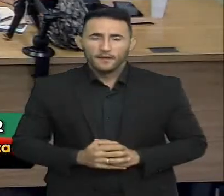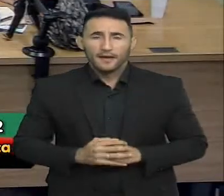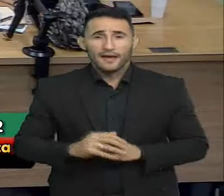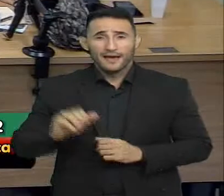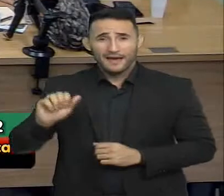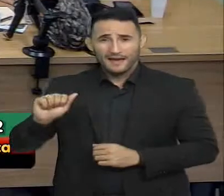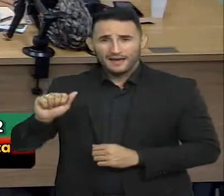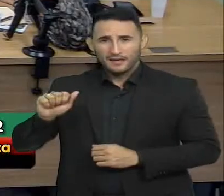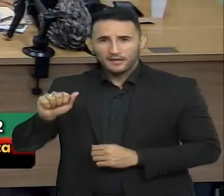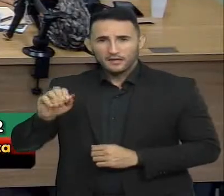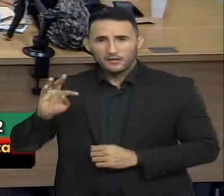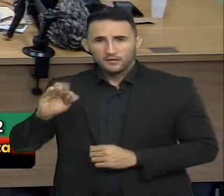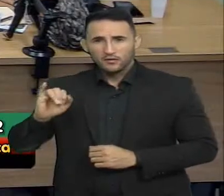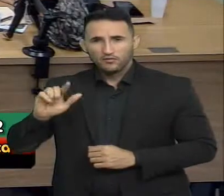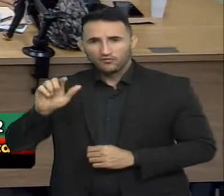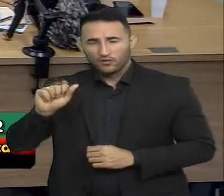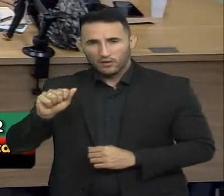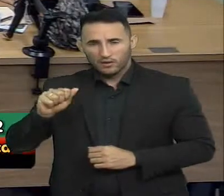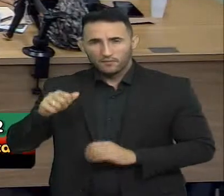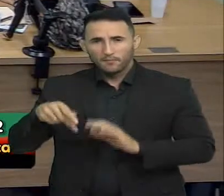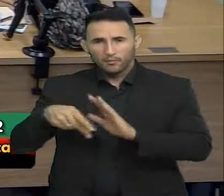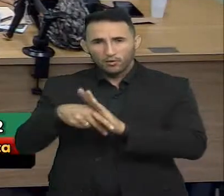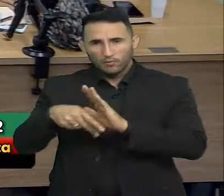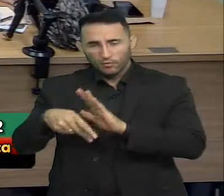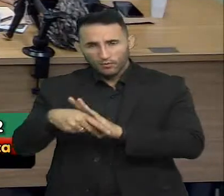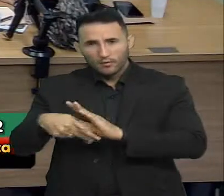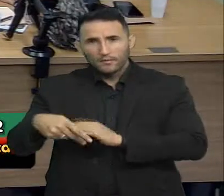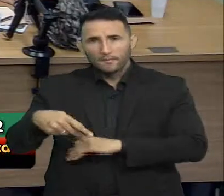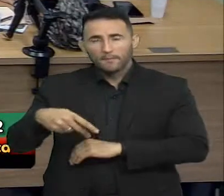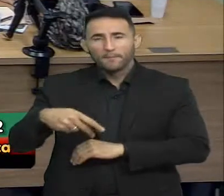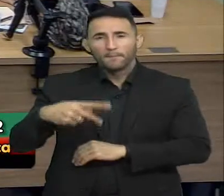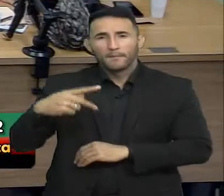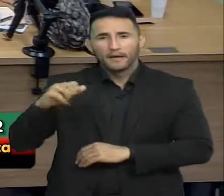Átila dos Santos, que é padrinho, representando a Atuco.